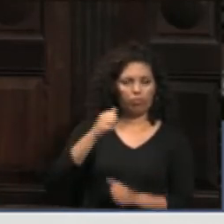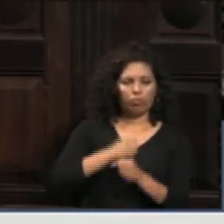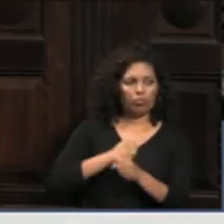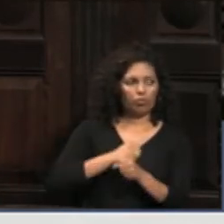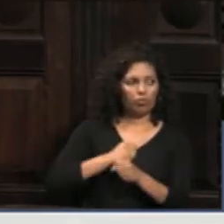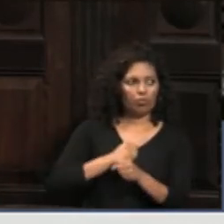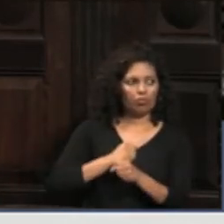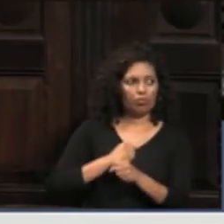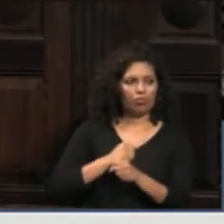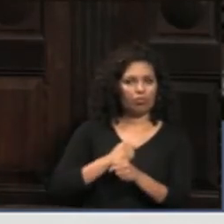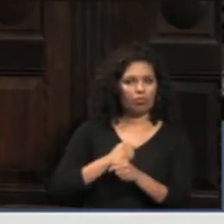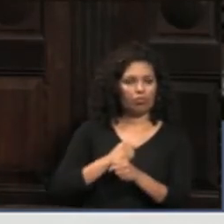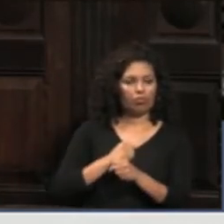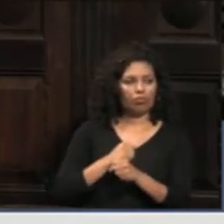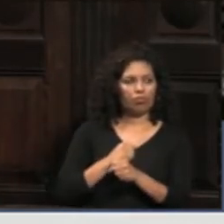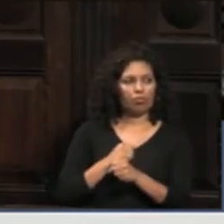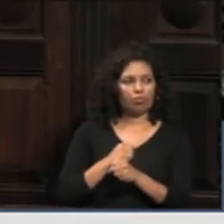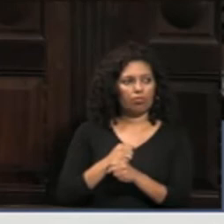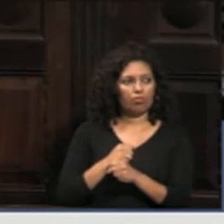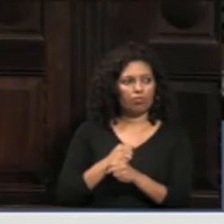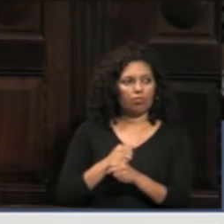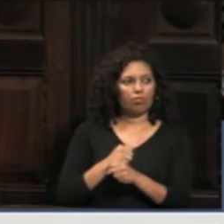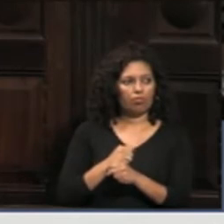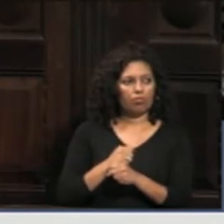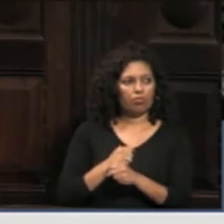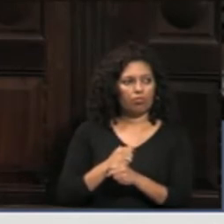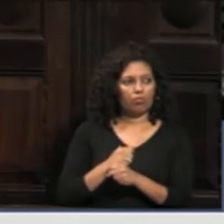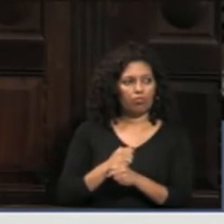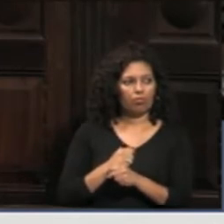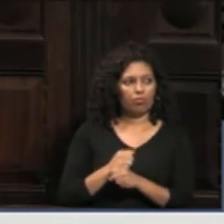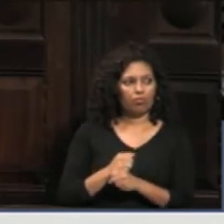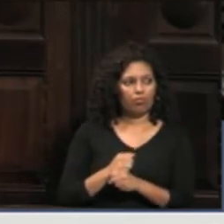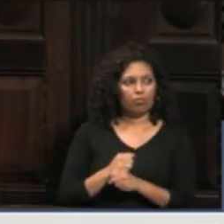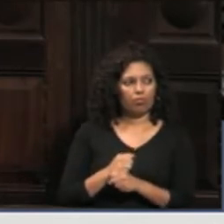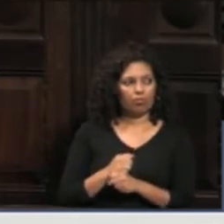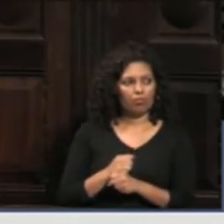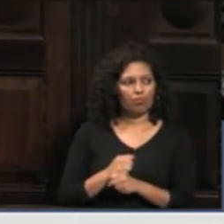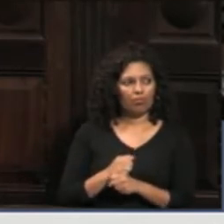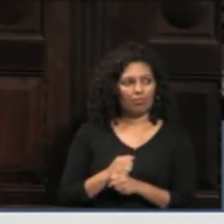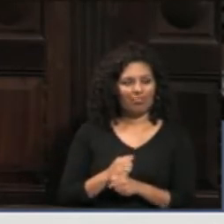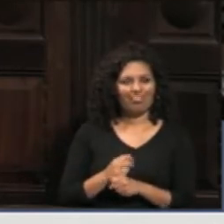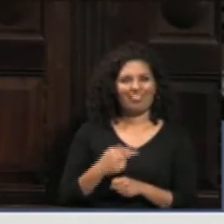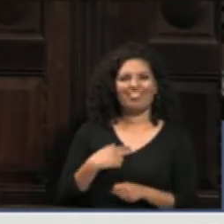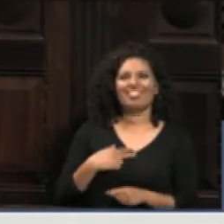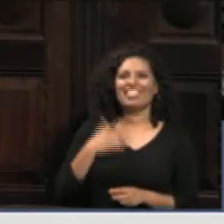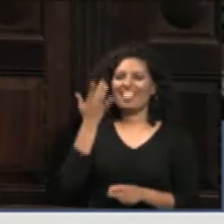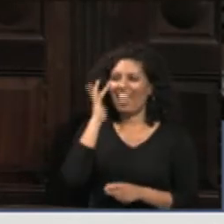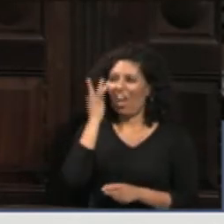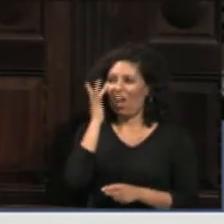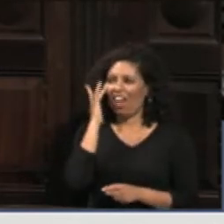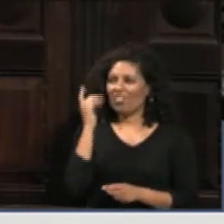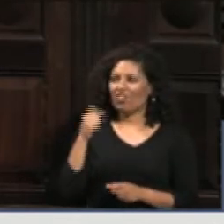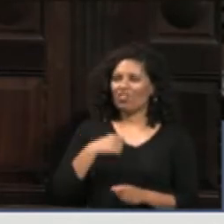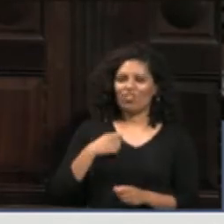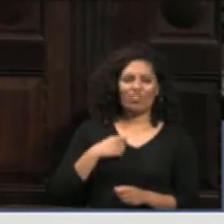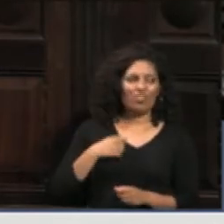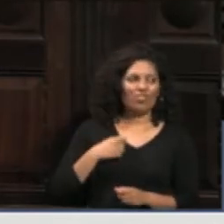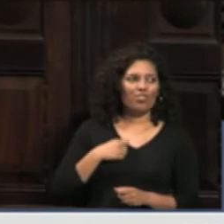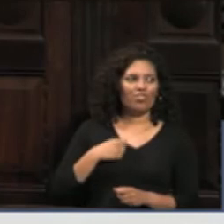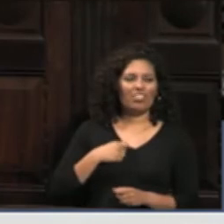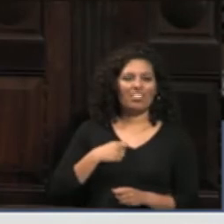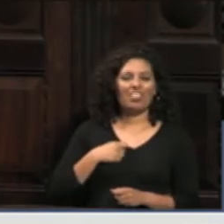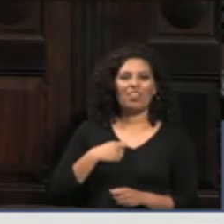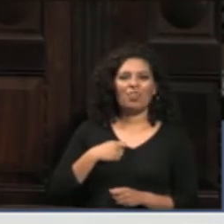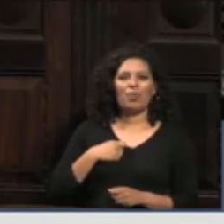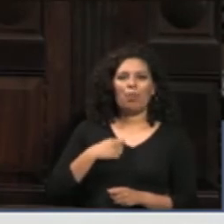1900. Aliás, eu sempre me considero meio candango, porque eu cheguei em